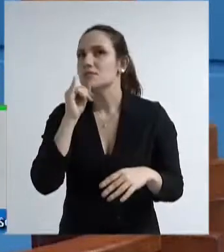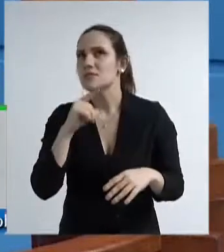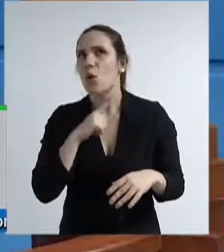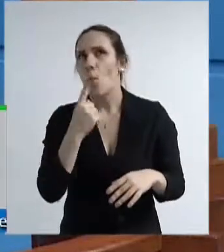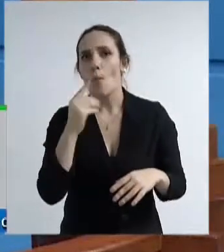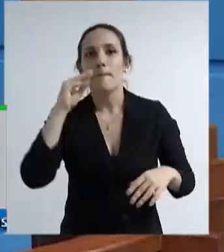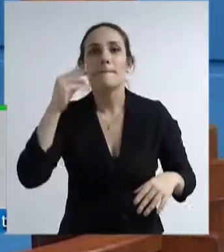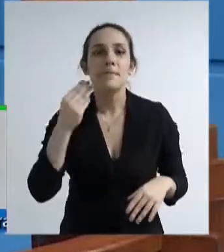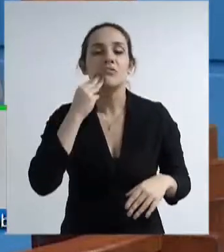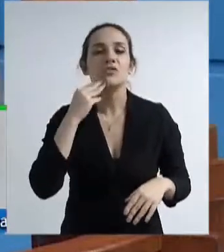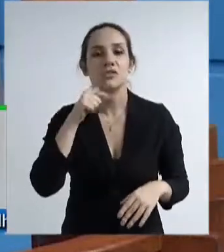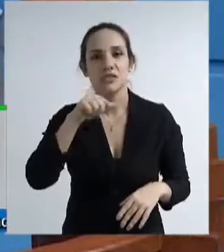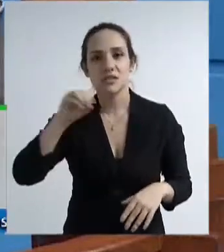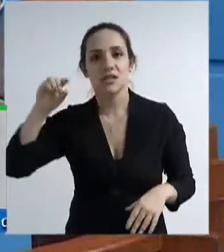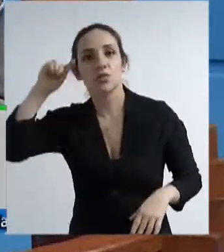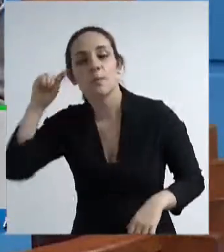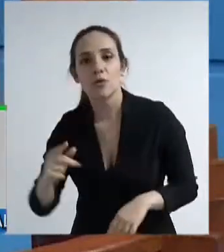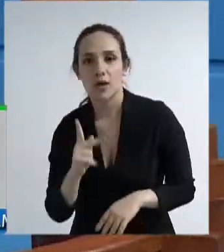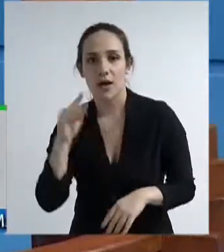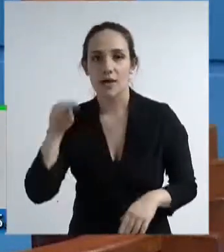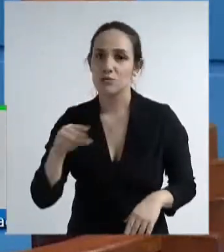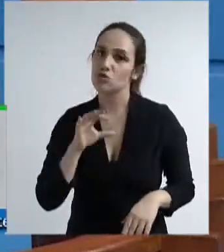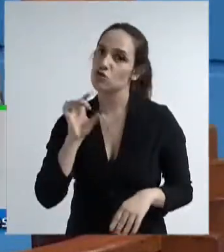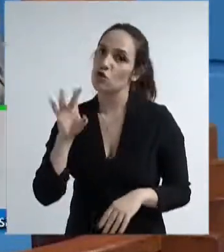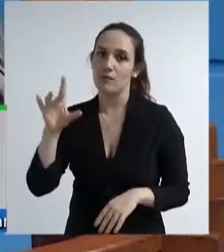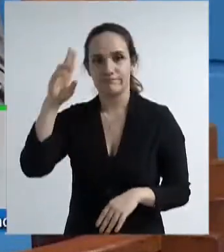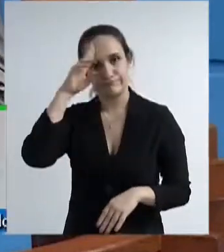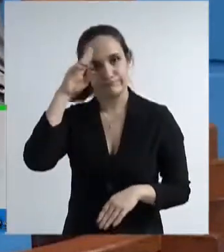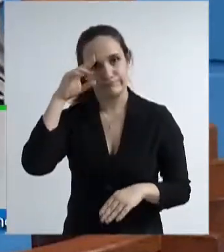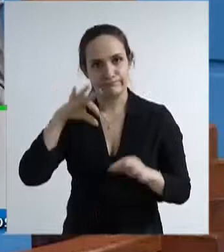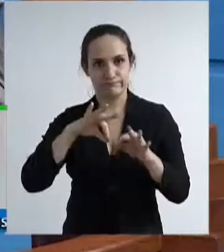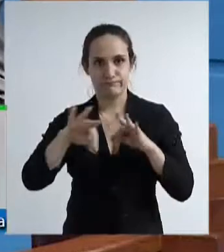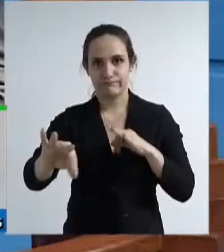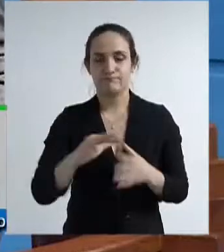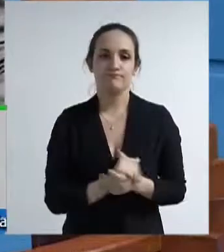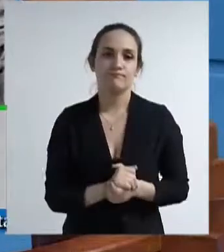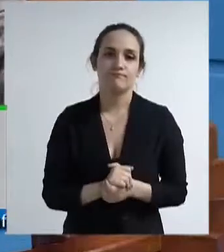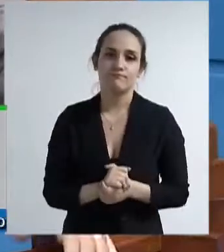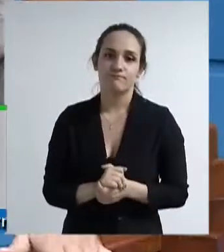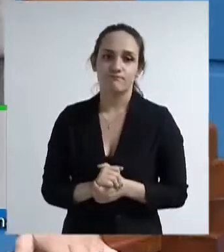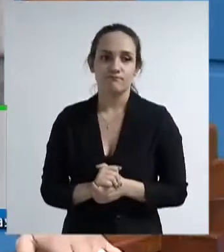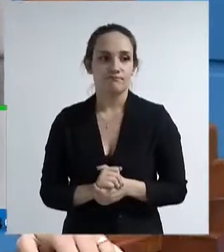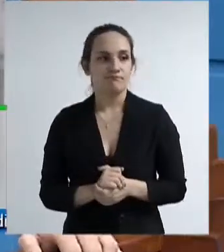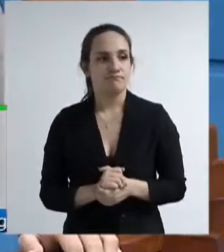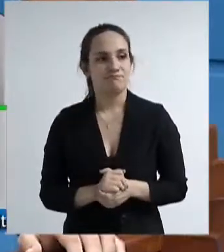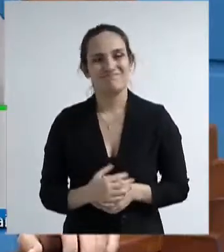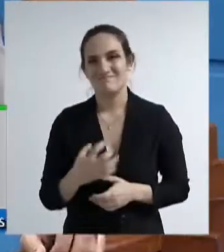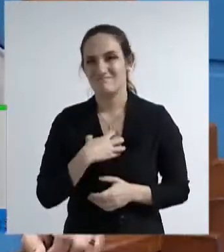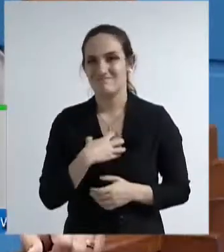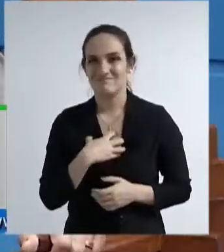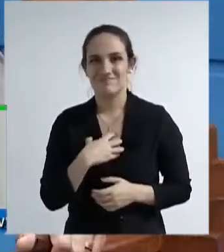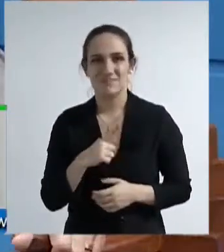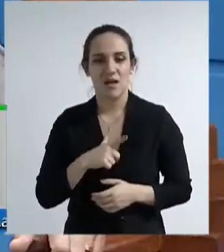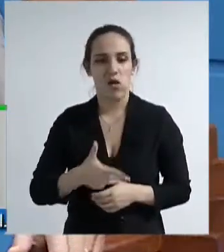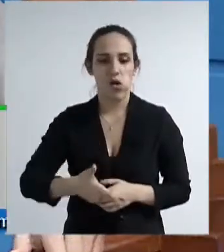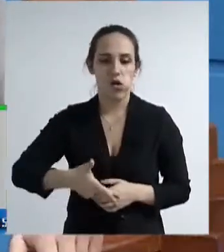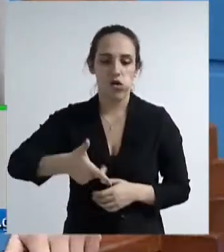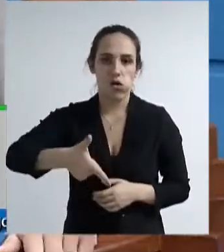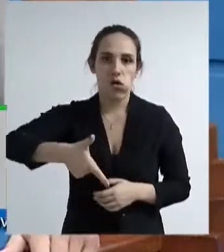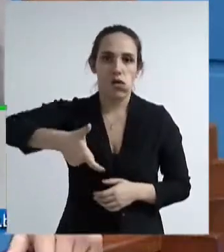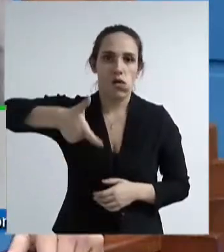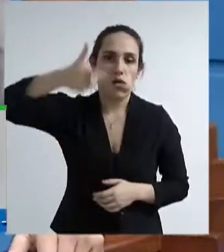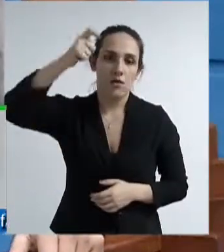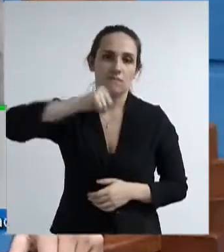1.700.000 quilômetros de estradas é asfaltada. Vivemos insegurança nas estradas brasileiras, assaltos, buracos,